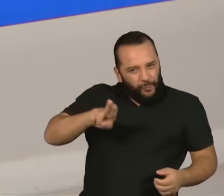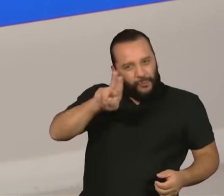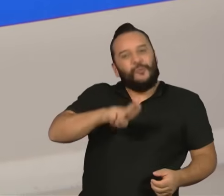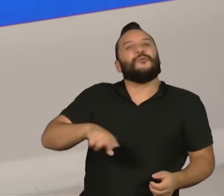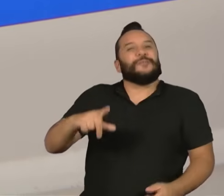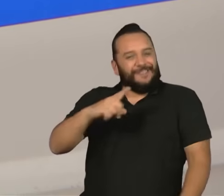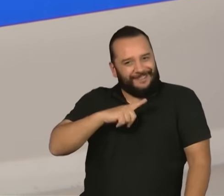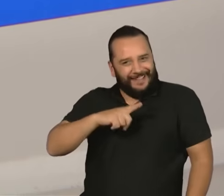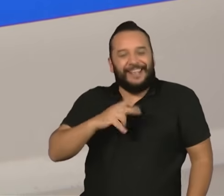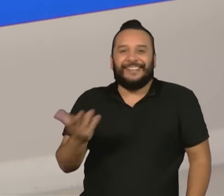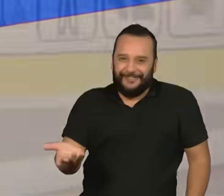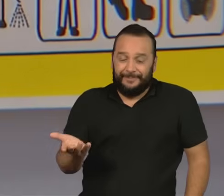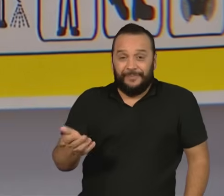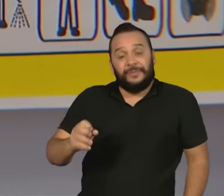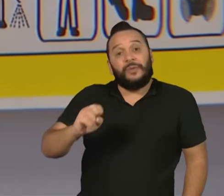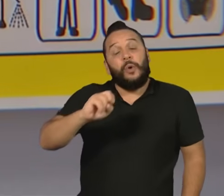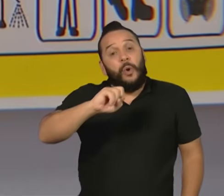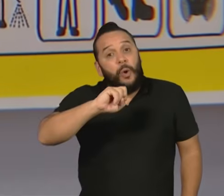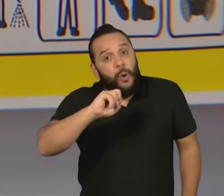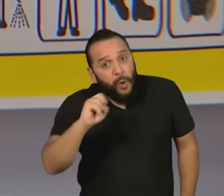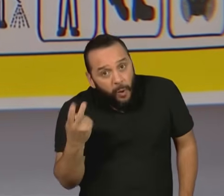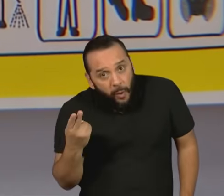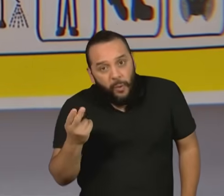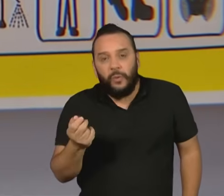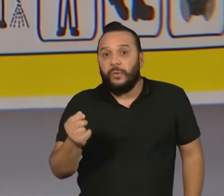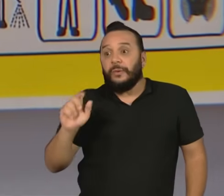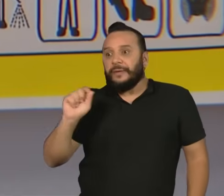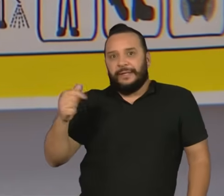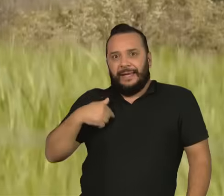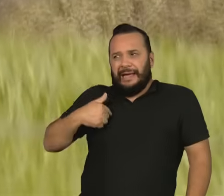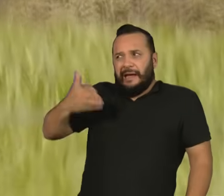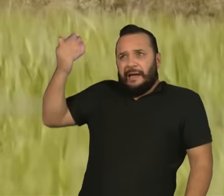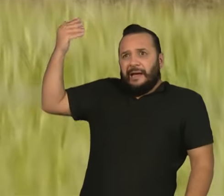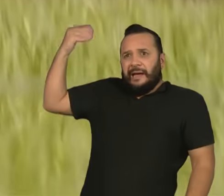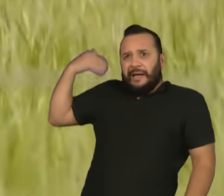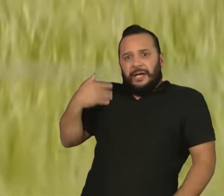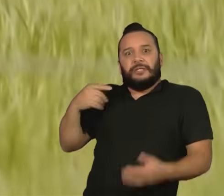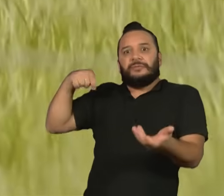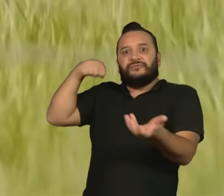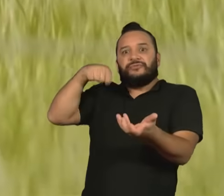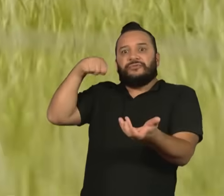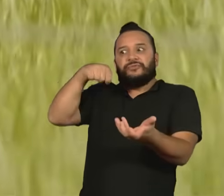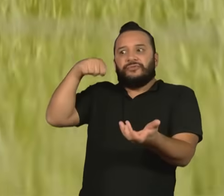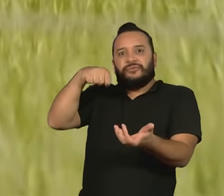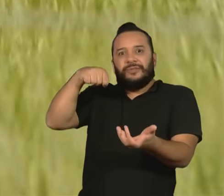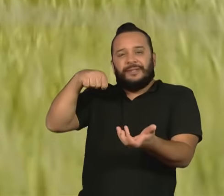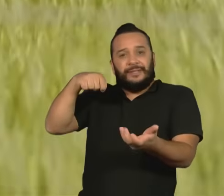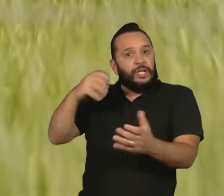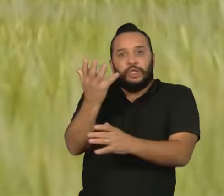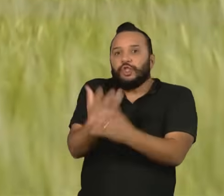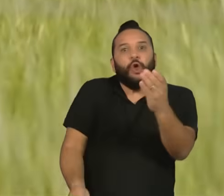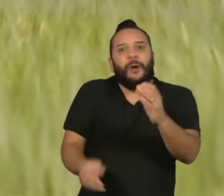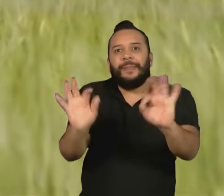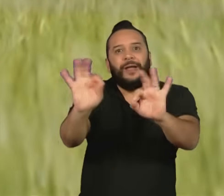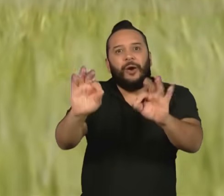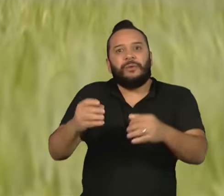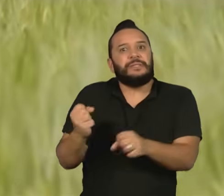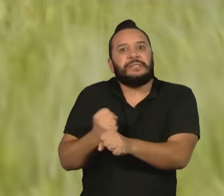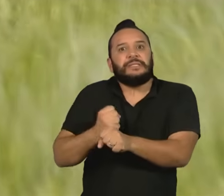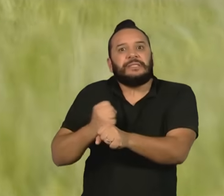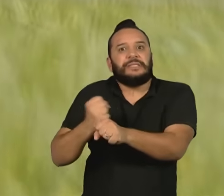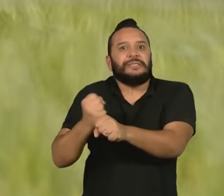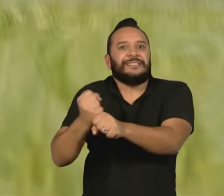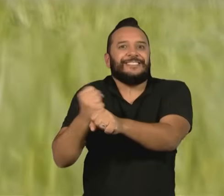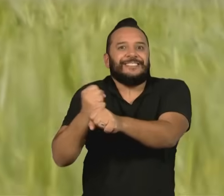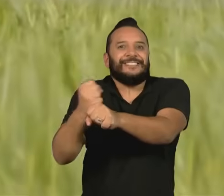clandestino, ou por conta da persistência dele no ambiente, porque existem moléculas que, ainda depois que foi